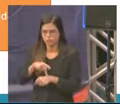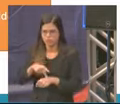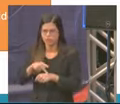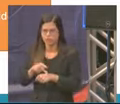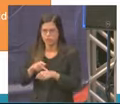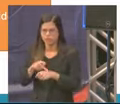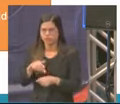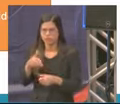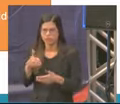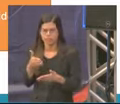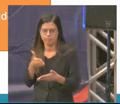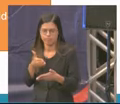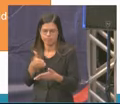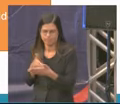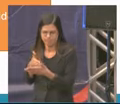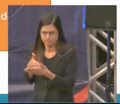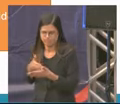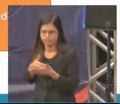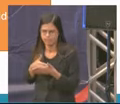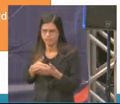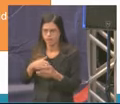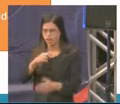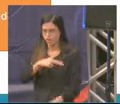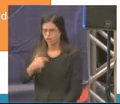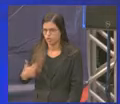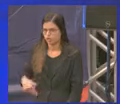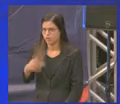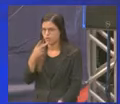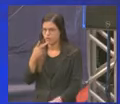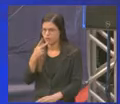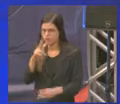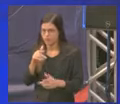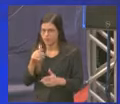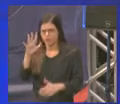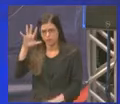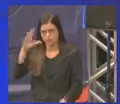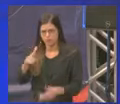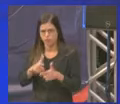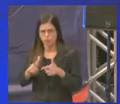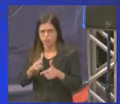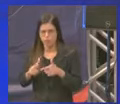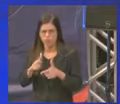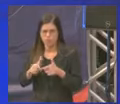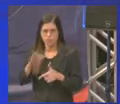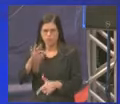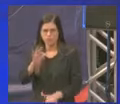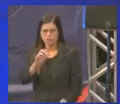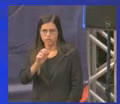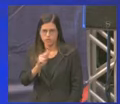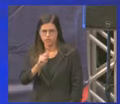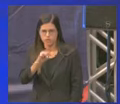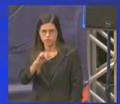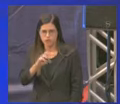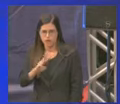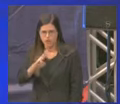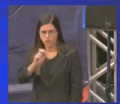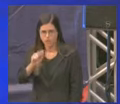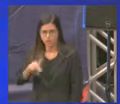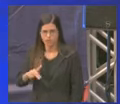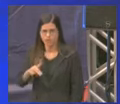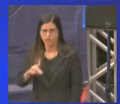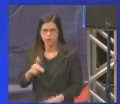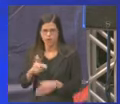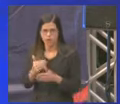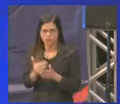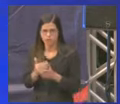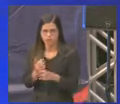diz que vai resolver o problema de Taiwan até o final da década que vem e ela está se preparando para ser capaz de fazer isso a partir de